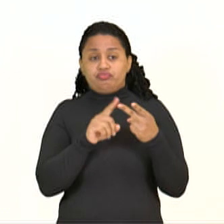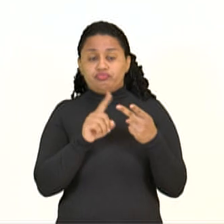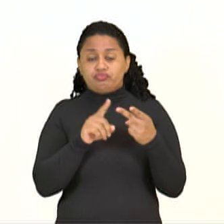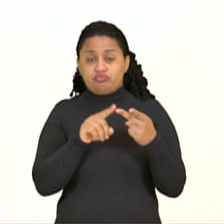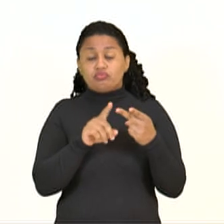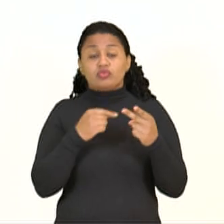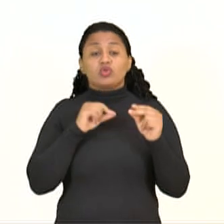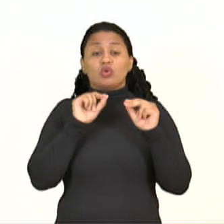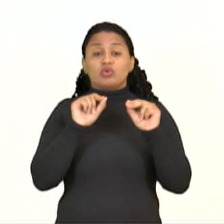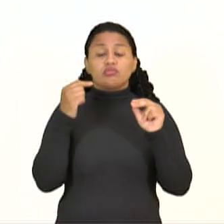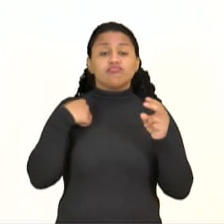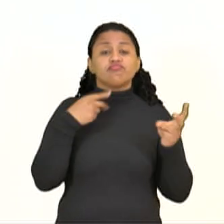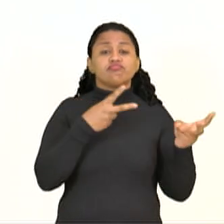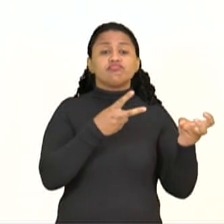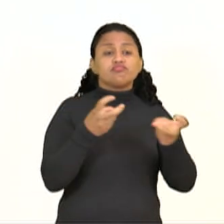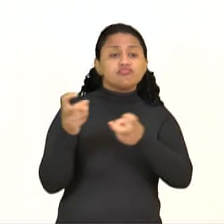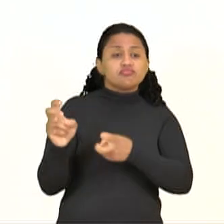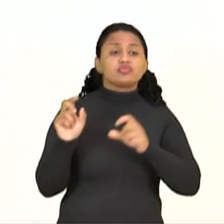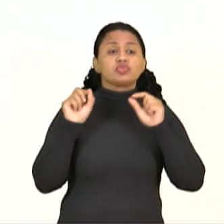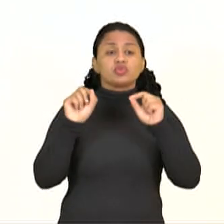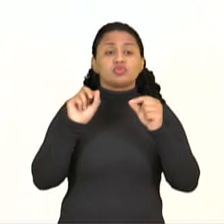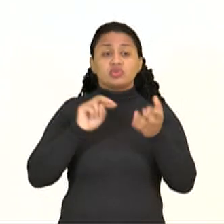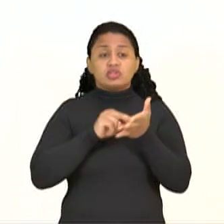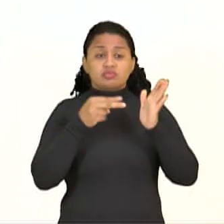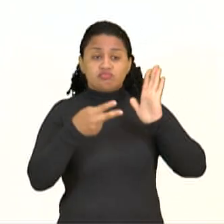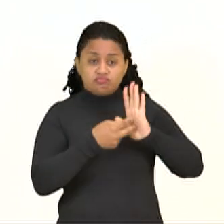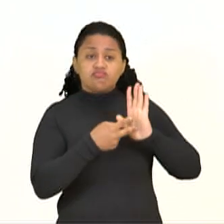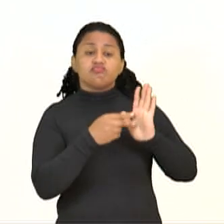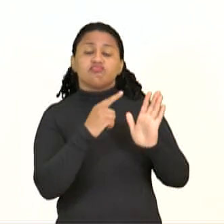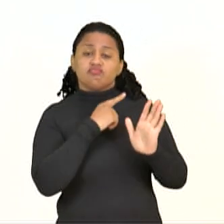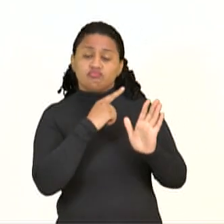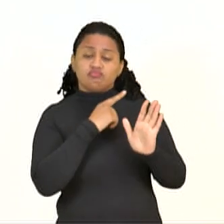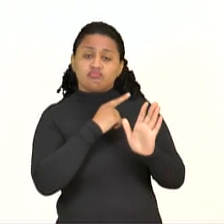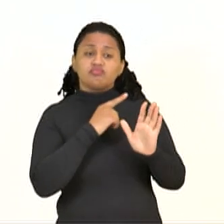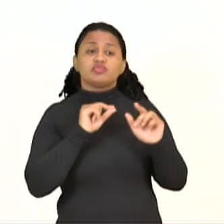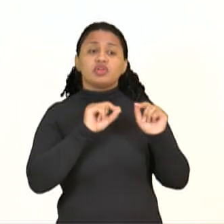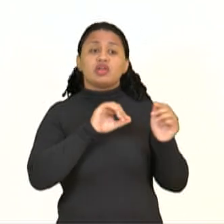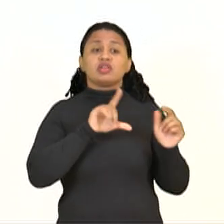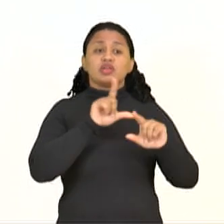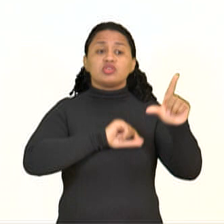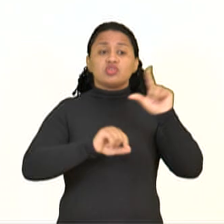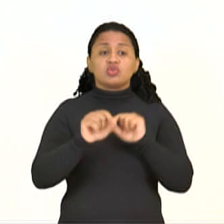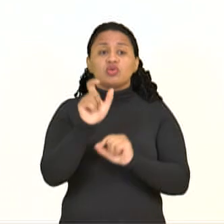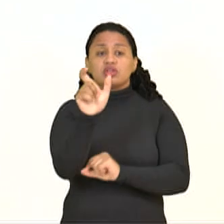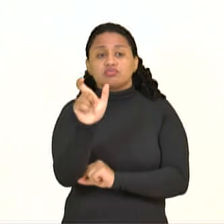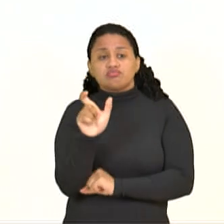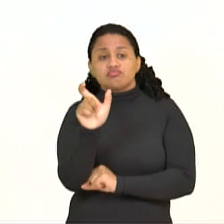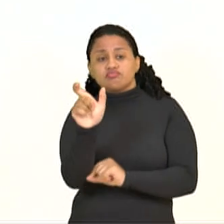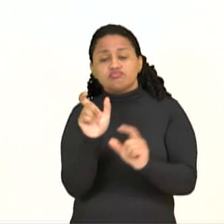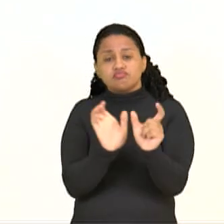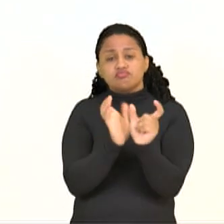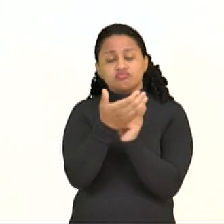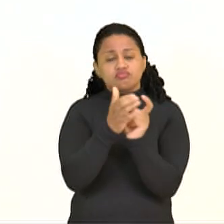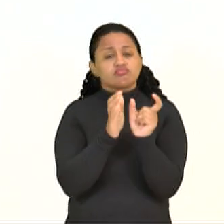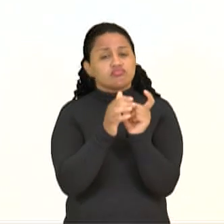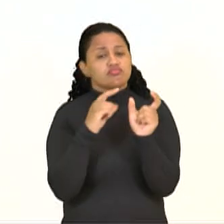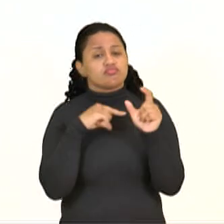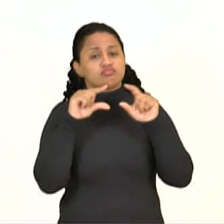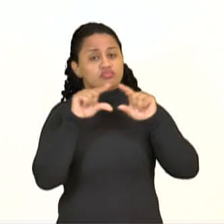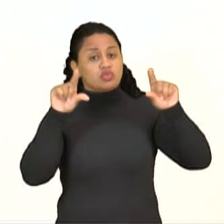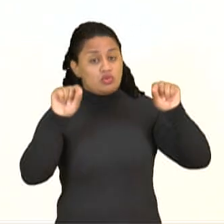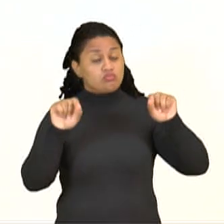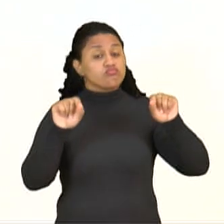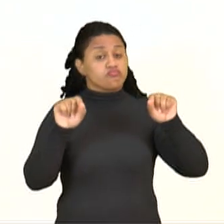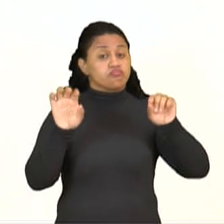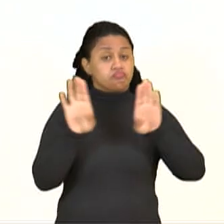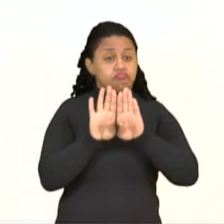Depois, num segundo momento, vamos reconhecer o efeito de sentido decorrente da escolha de uma determinada palavra ou expressão,